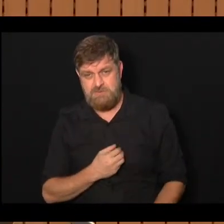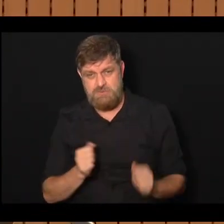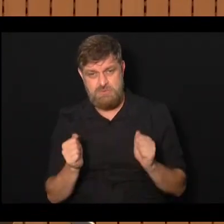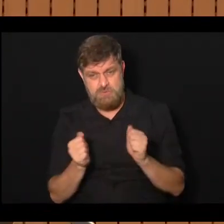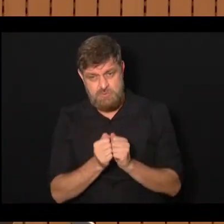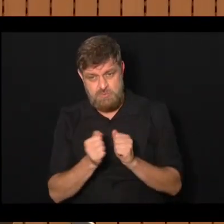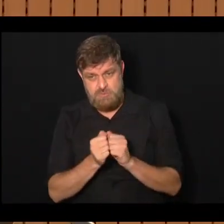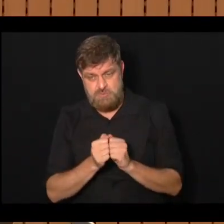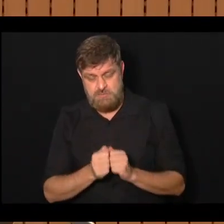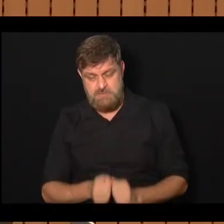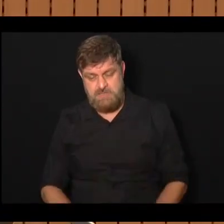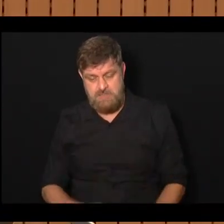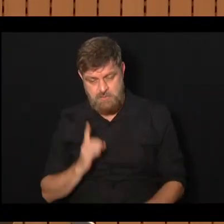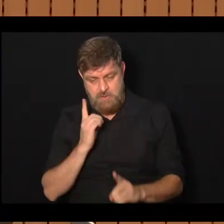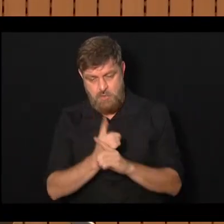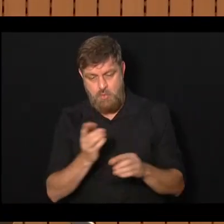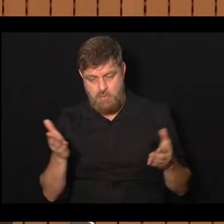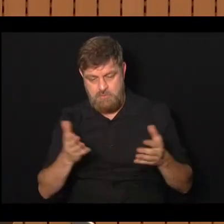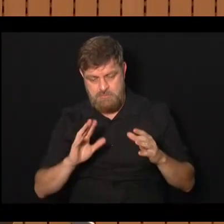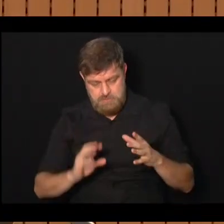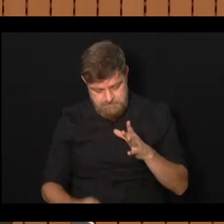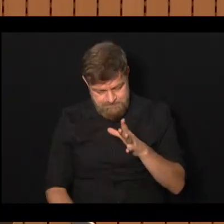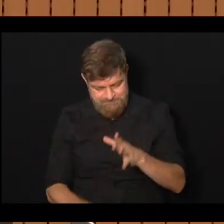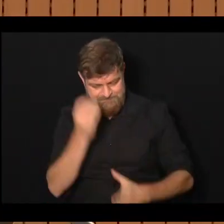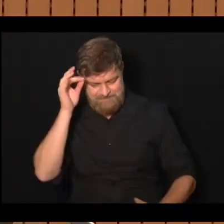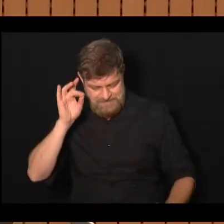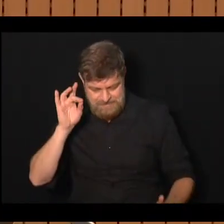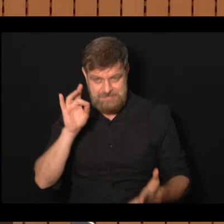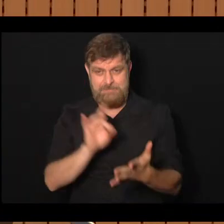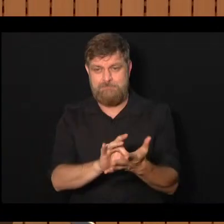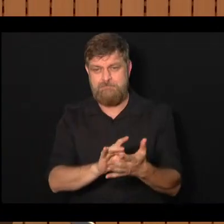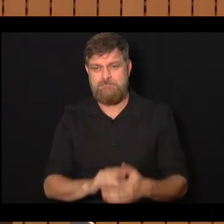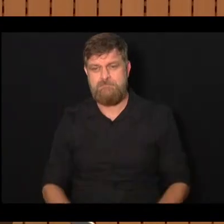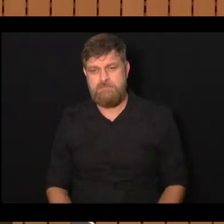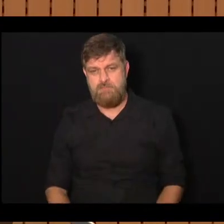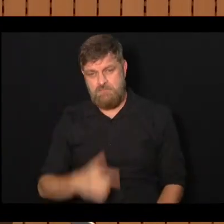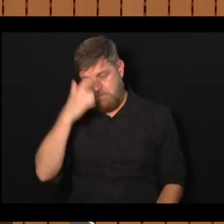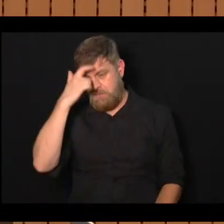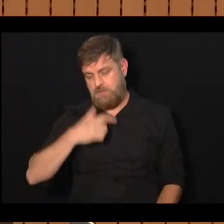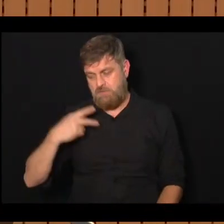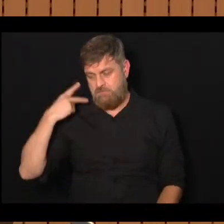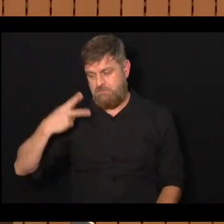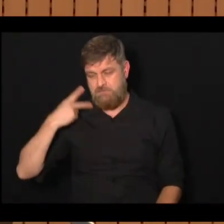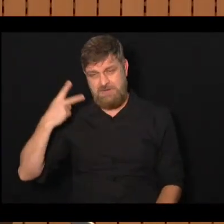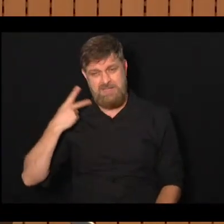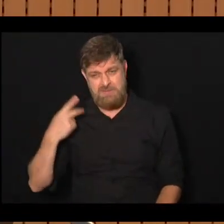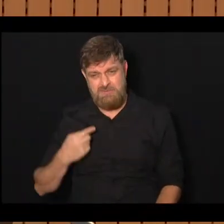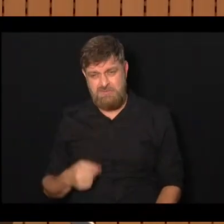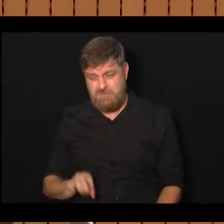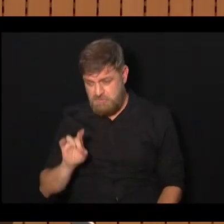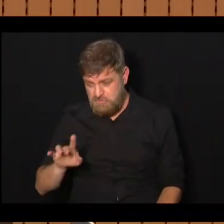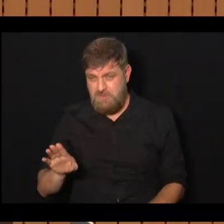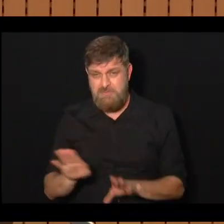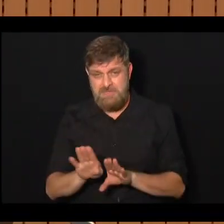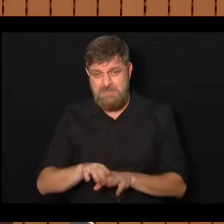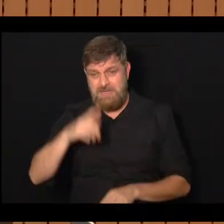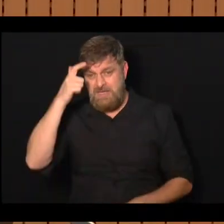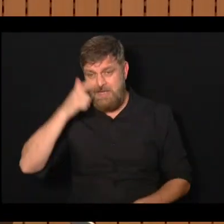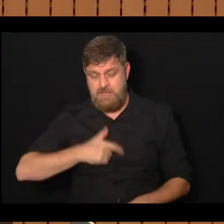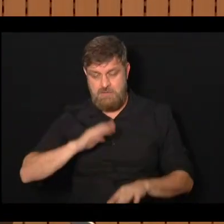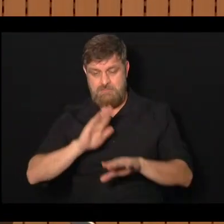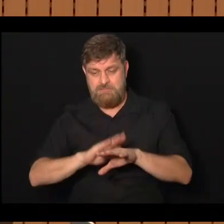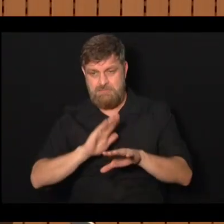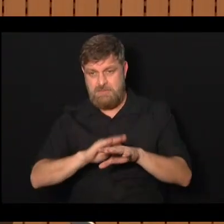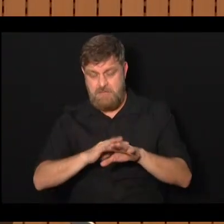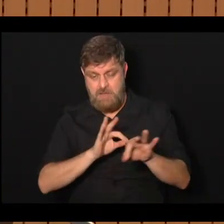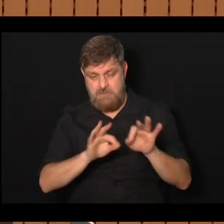para que esse evento pudesse acontecer. Não estou aqui apenas simplesmente como vereador, mas também como autor da lei, como vereador